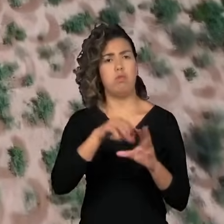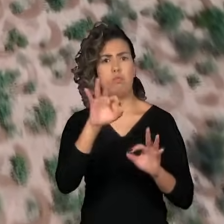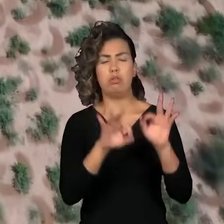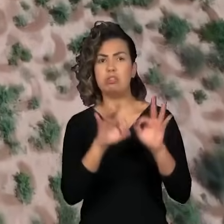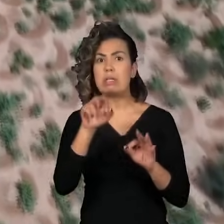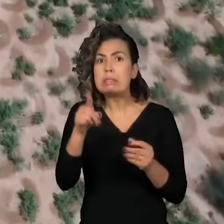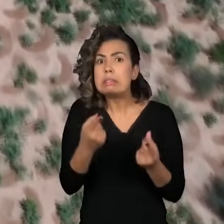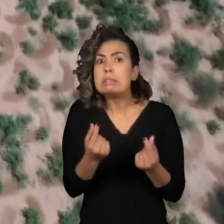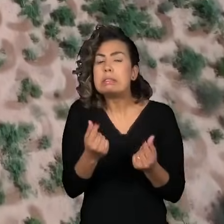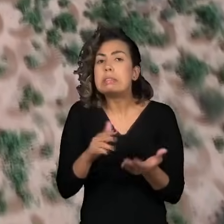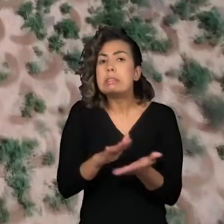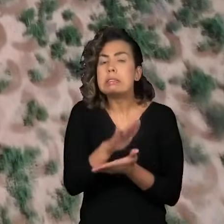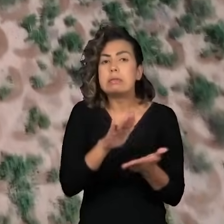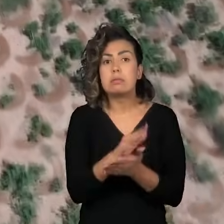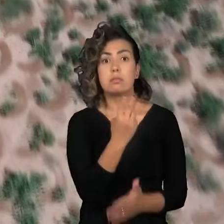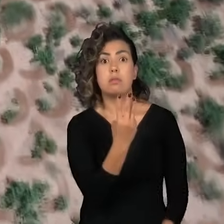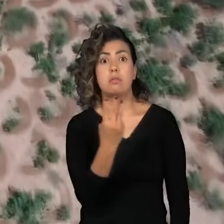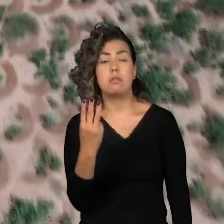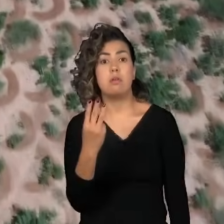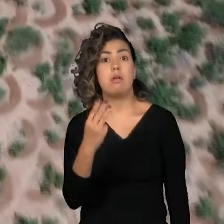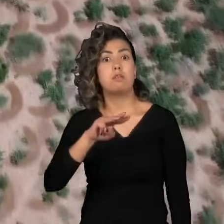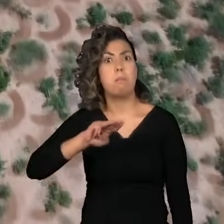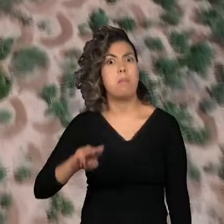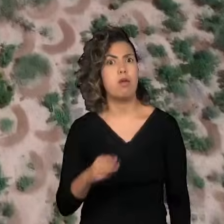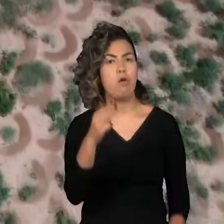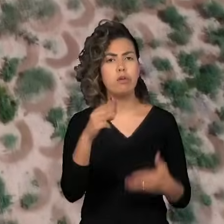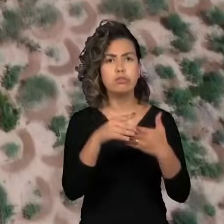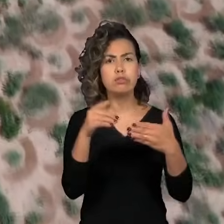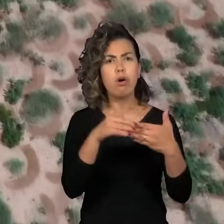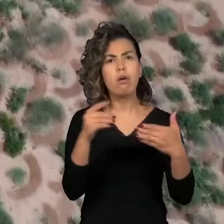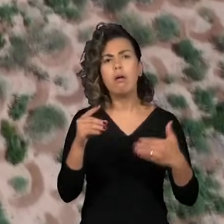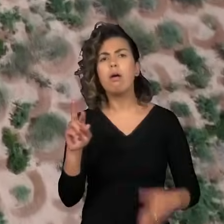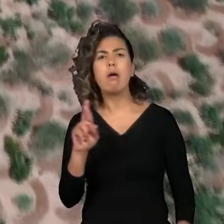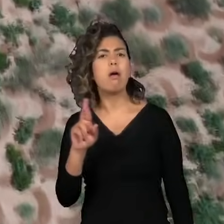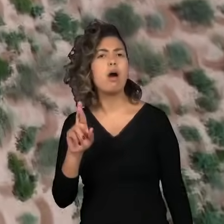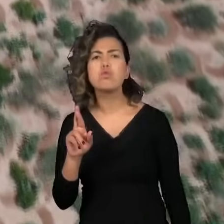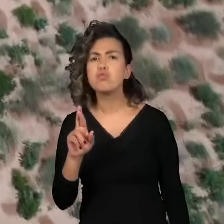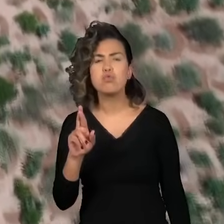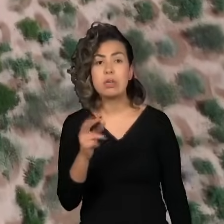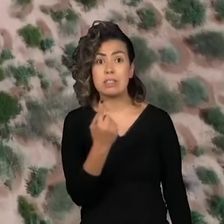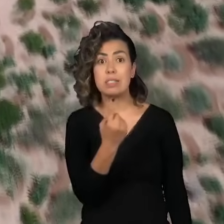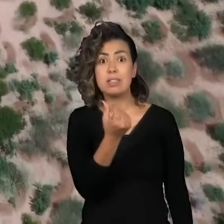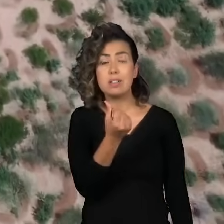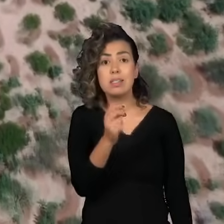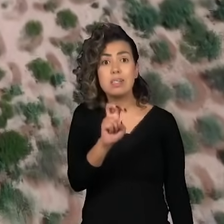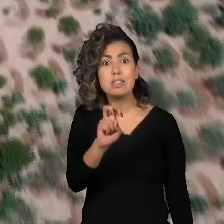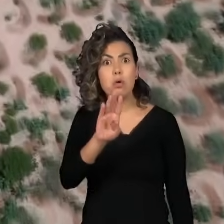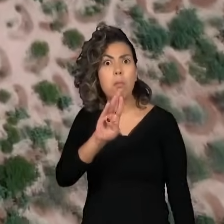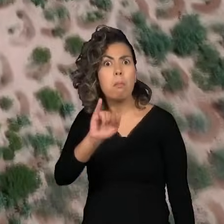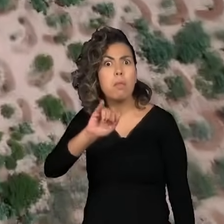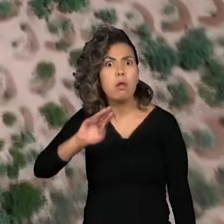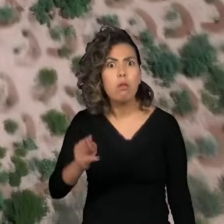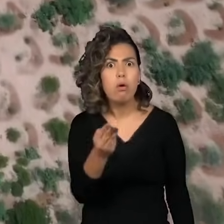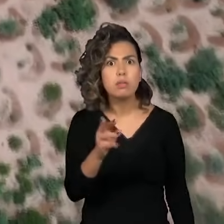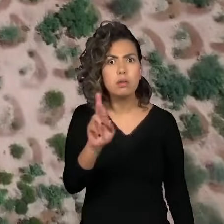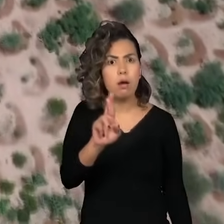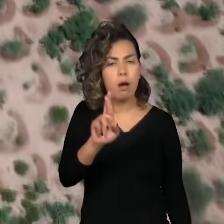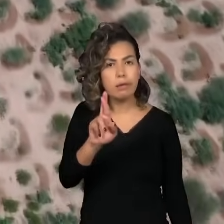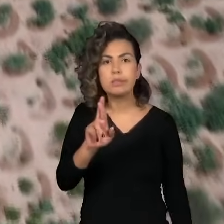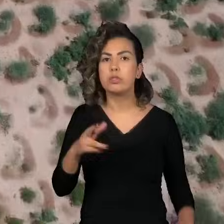de 33 bilhões de dólares, o equivalente a 165 bilhões de reais.